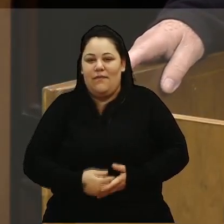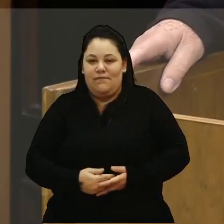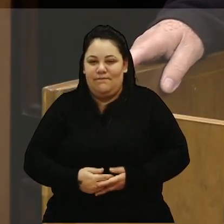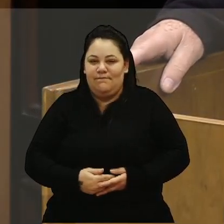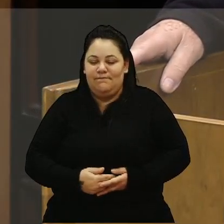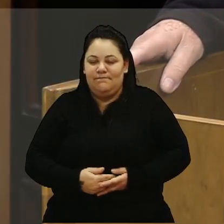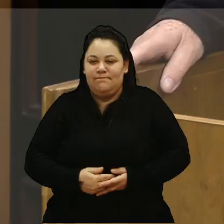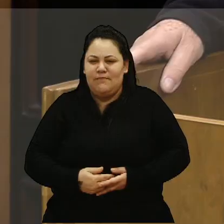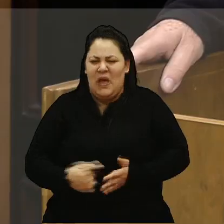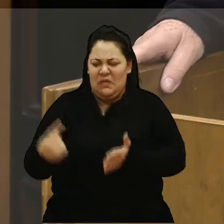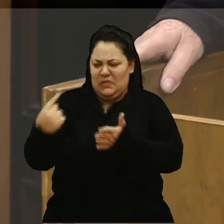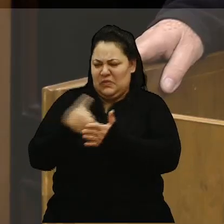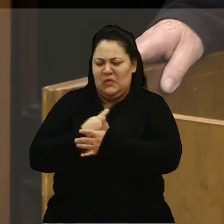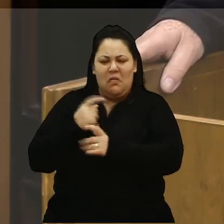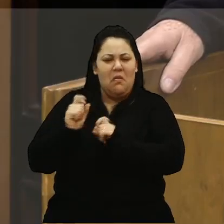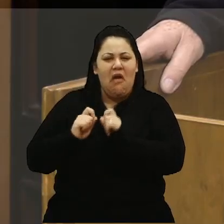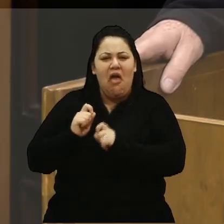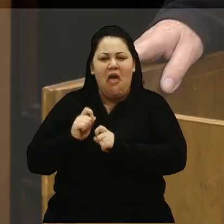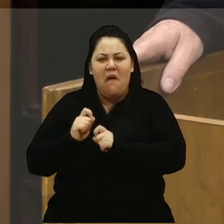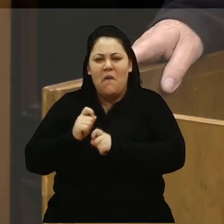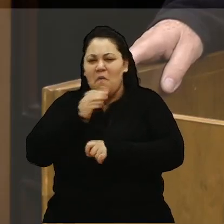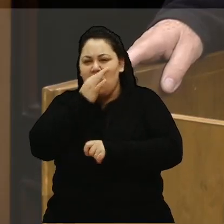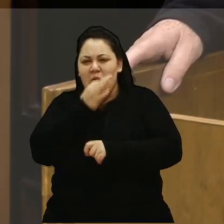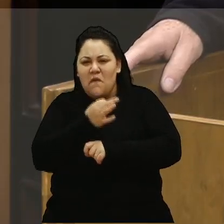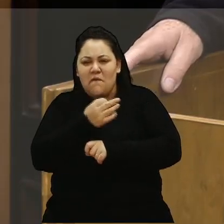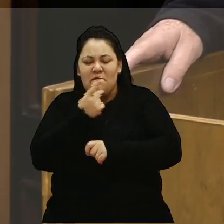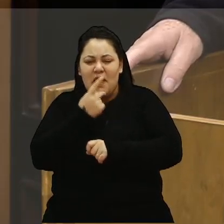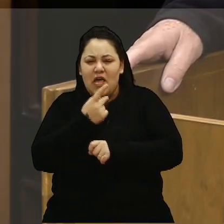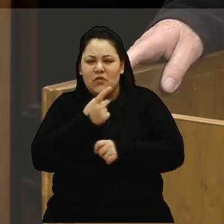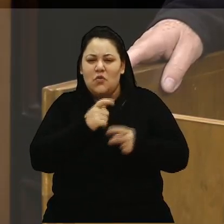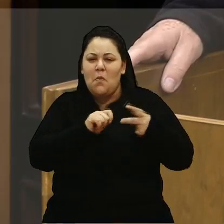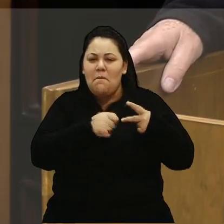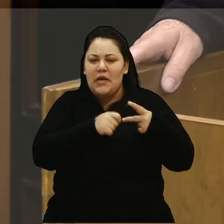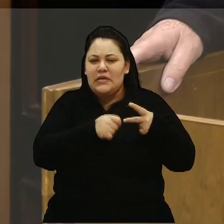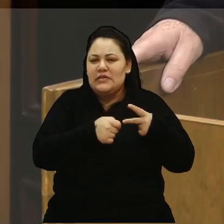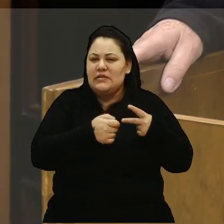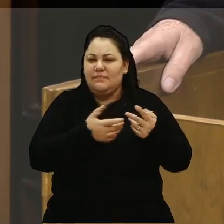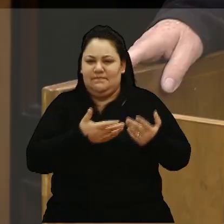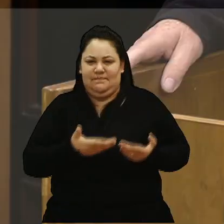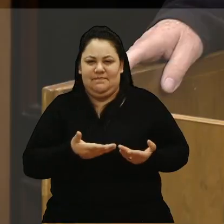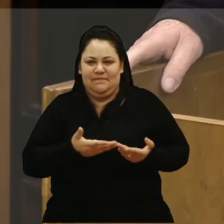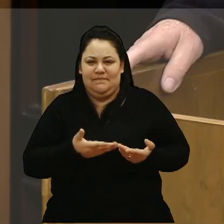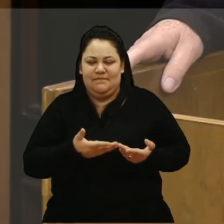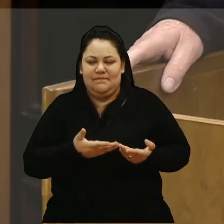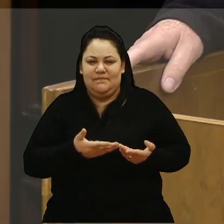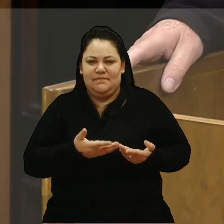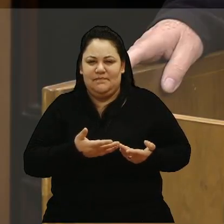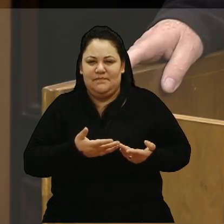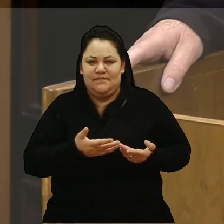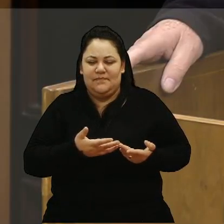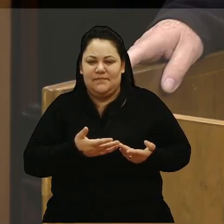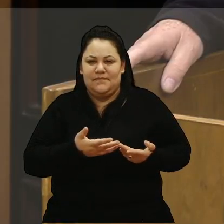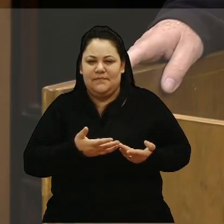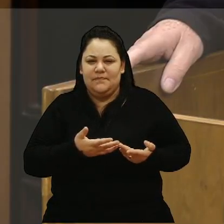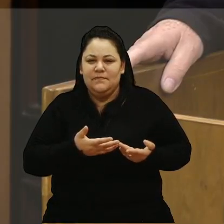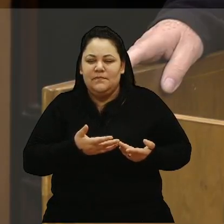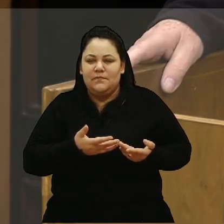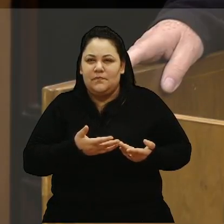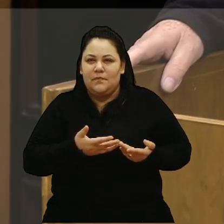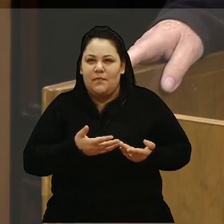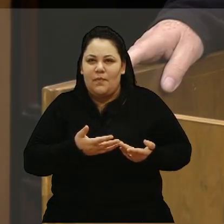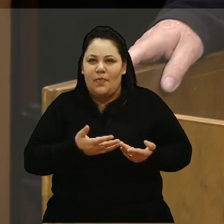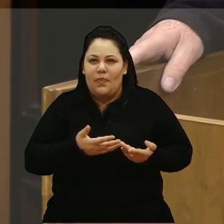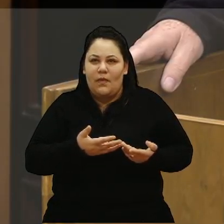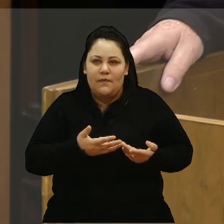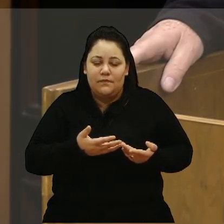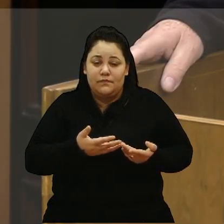até esse absurdo do PIX. Esse absurdo do PIX, um